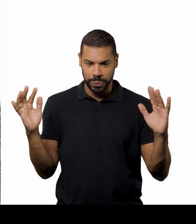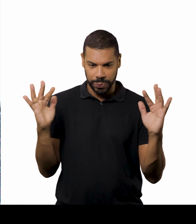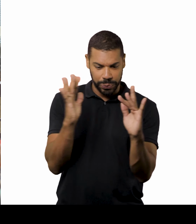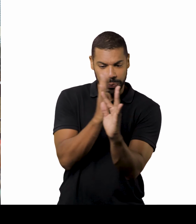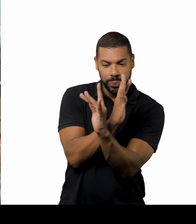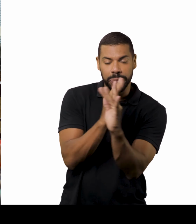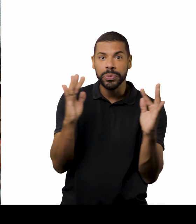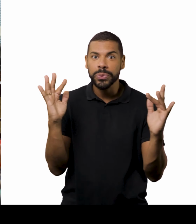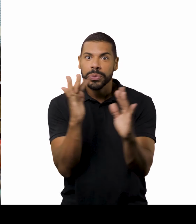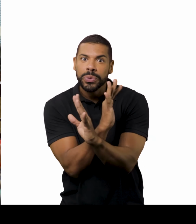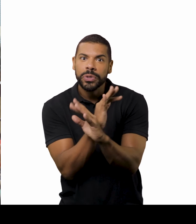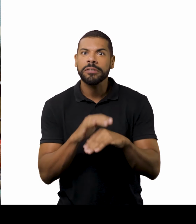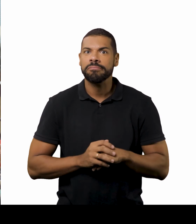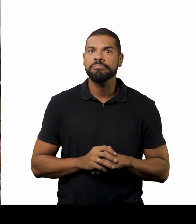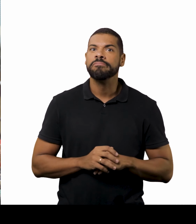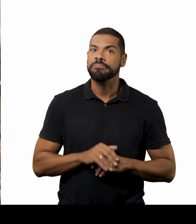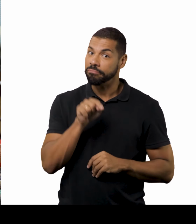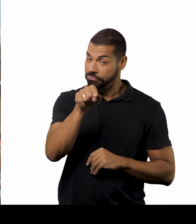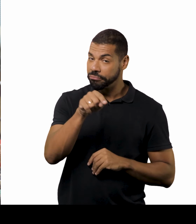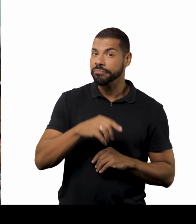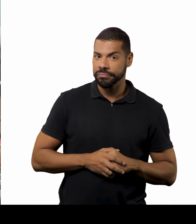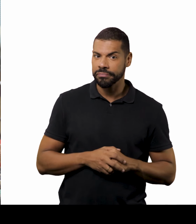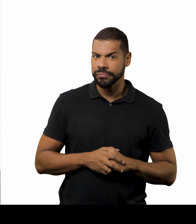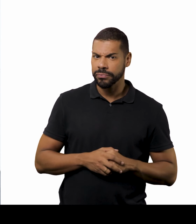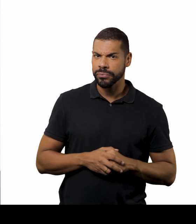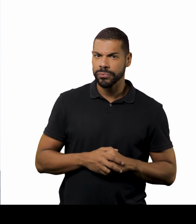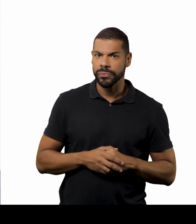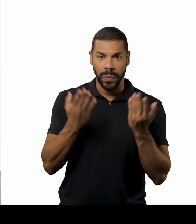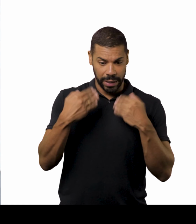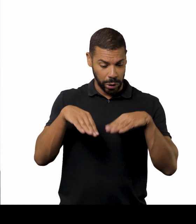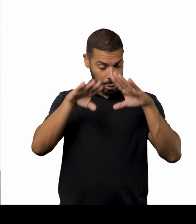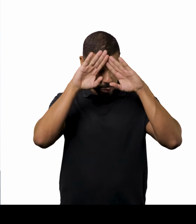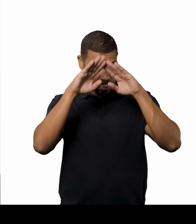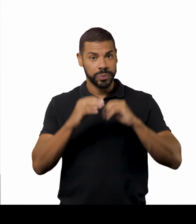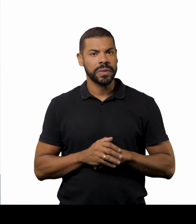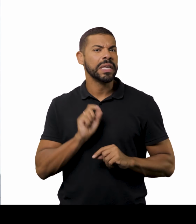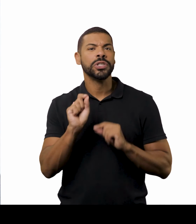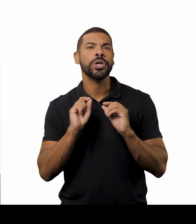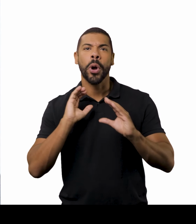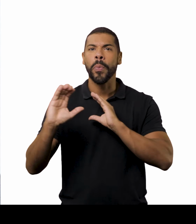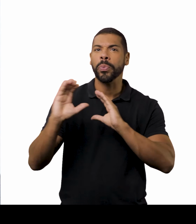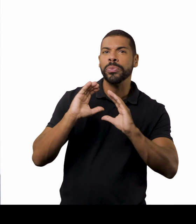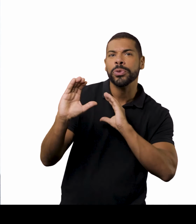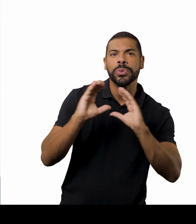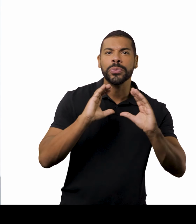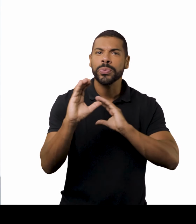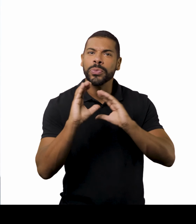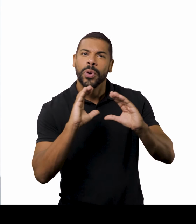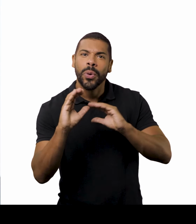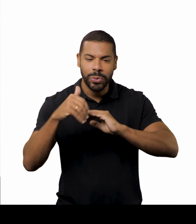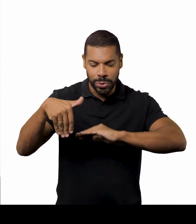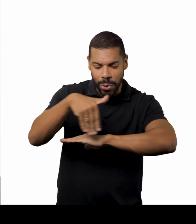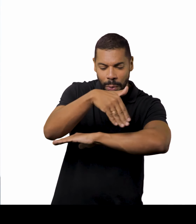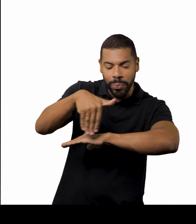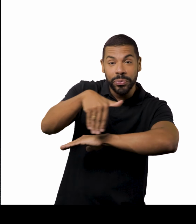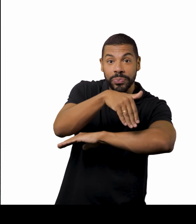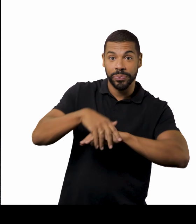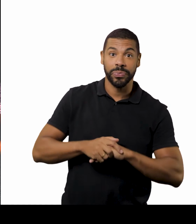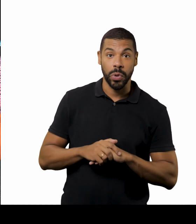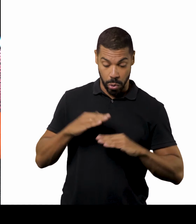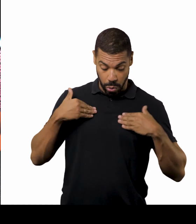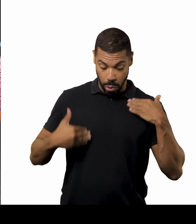né? Olha, de comunicação. Passada. Total. Exu é um conceito de comunicação, de rua, de estar ali.